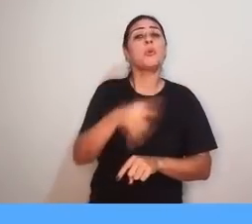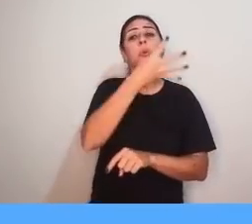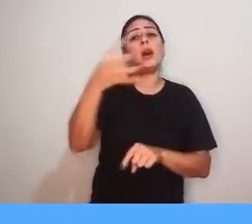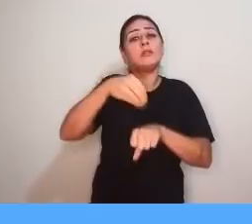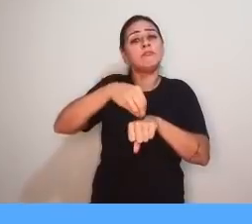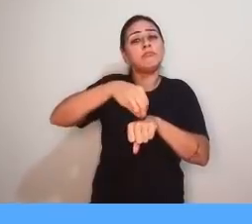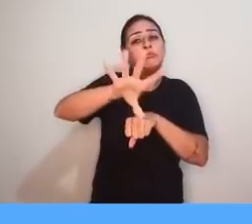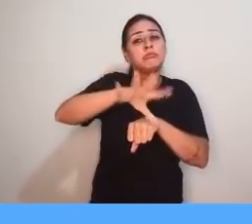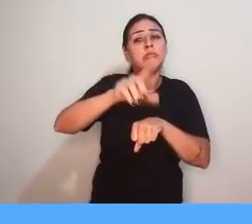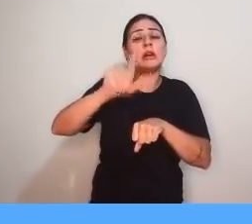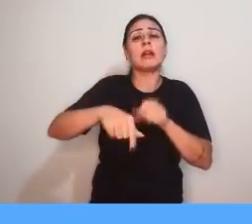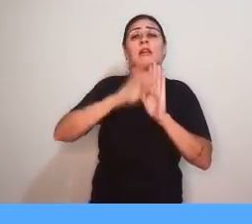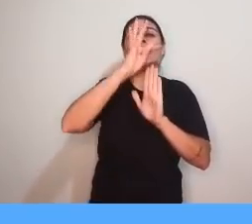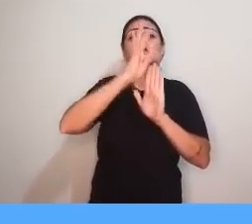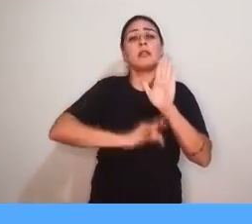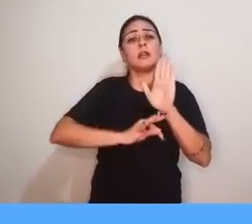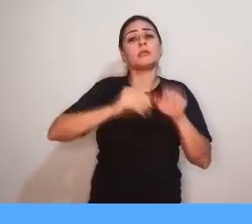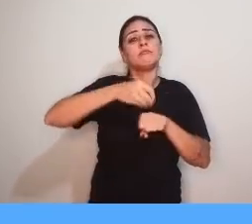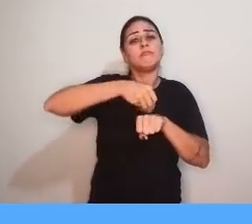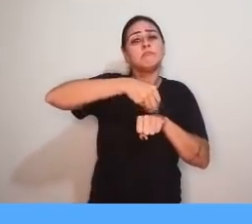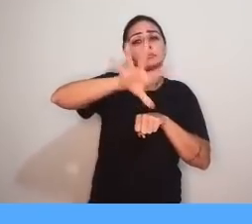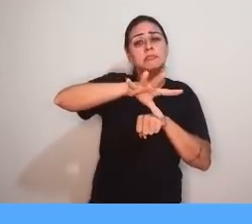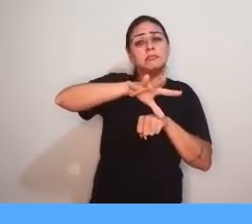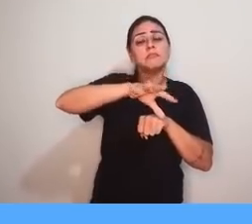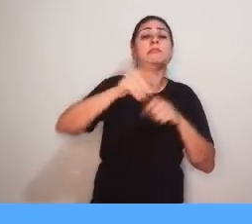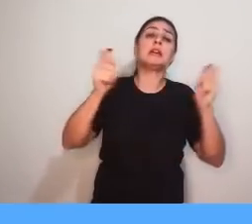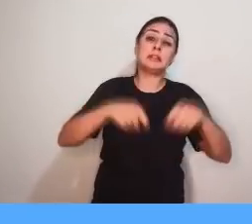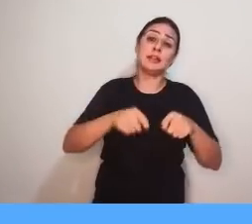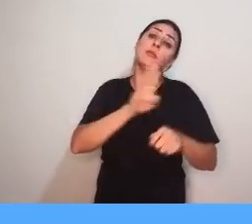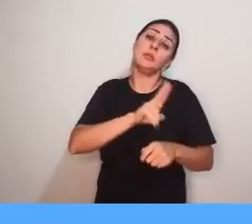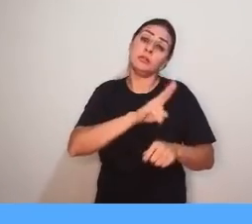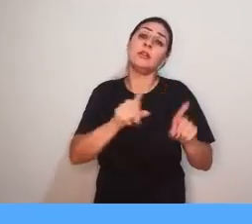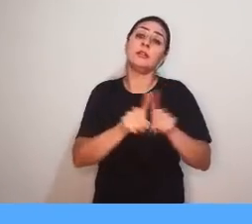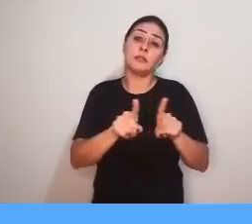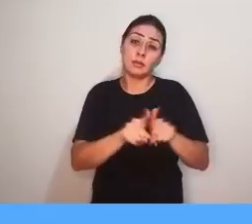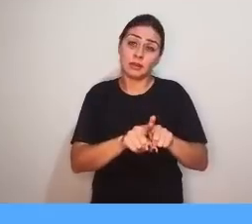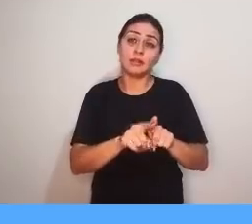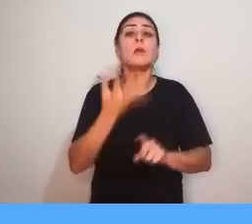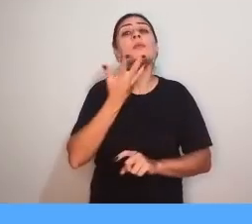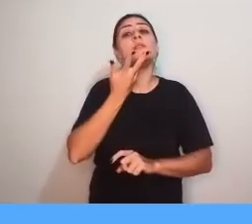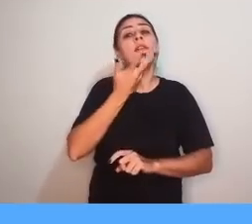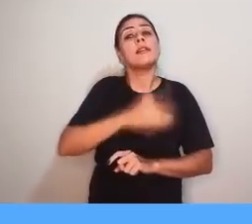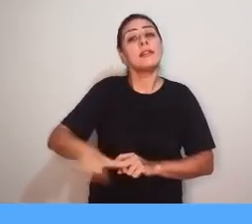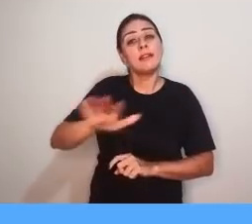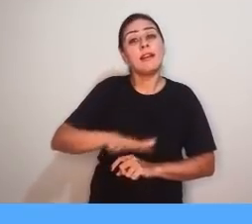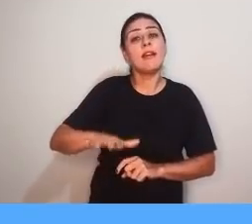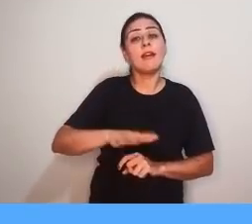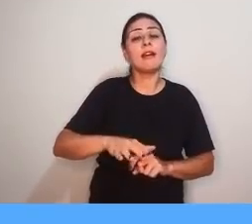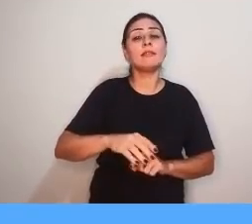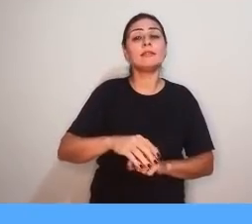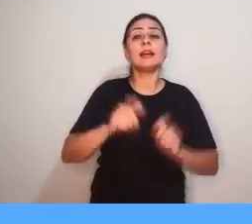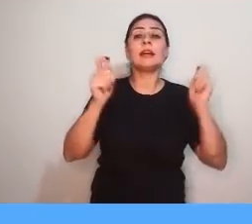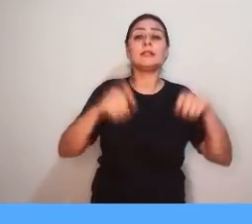compartilhado. Editor de texto compartilhado, onde você consegue colocar a criança para compartilhar a